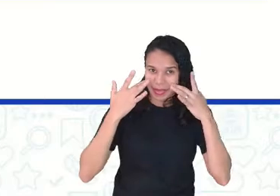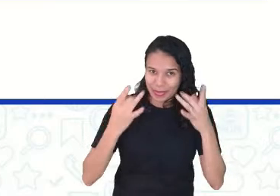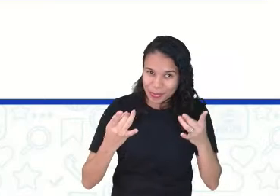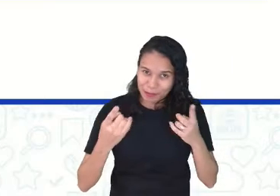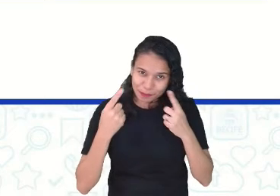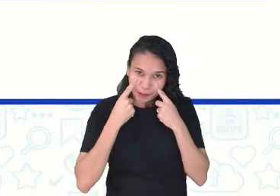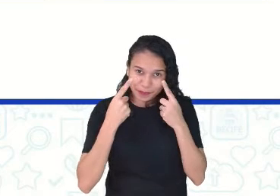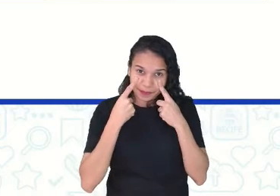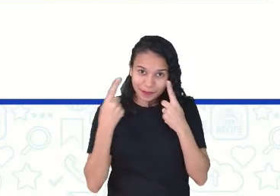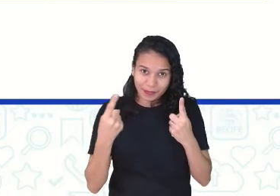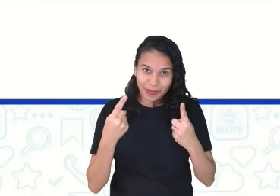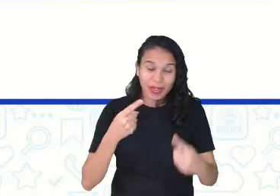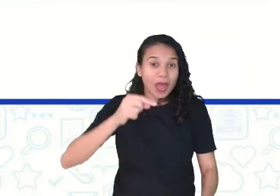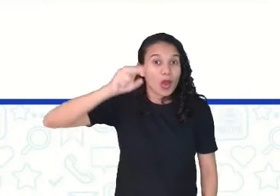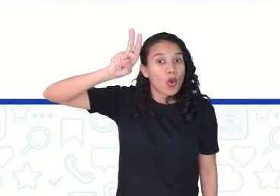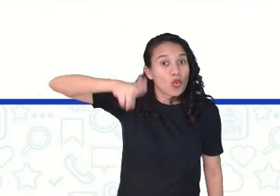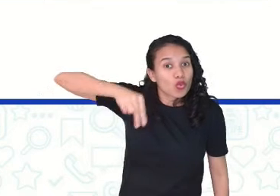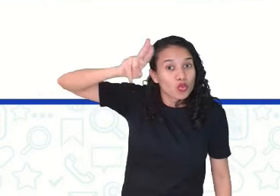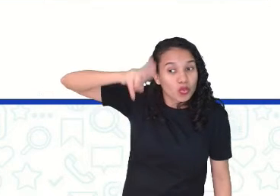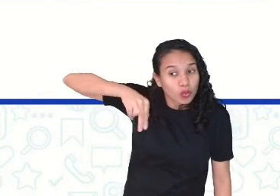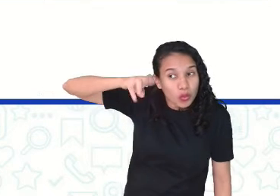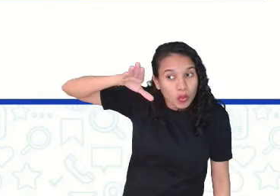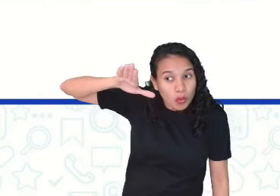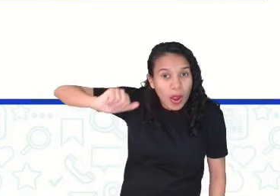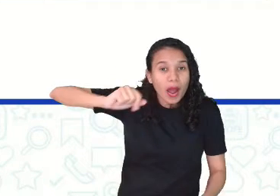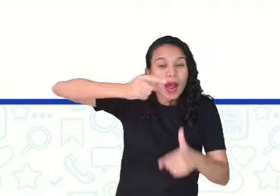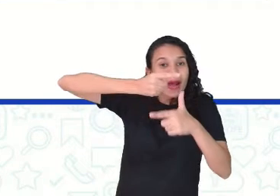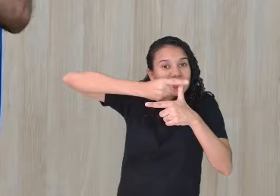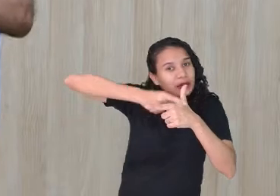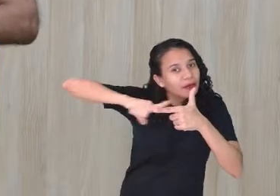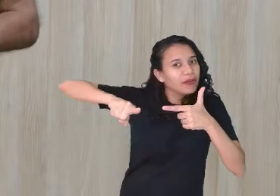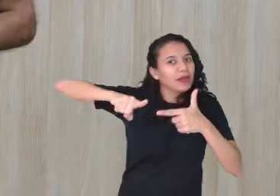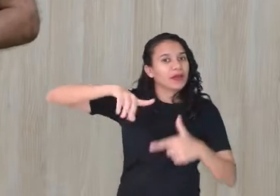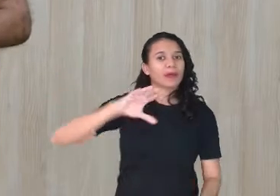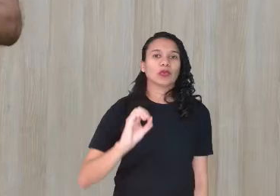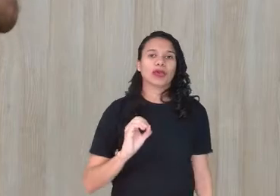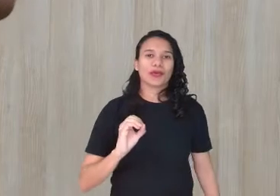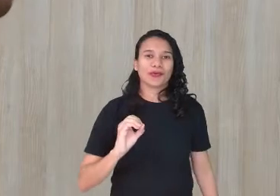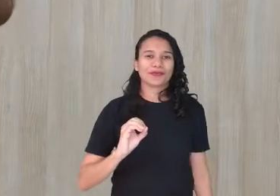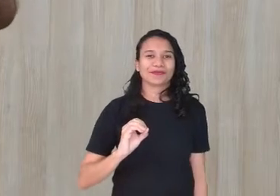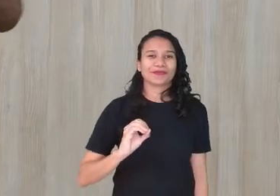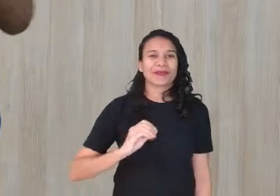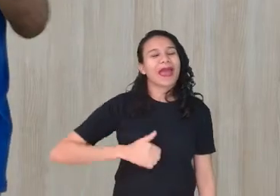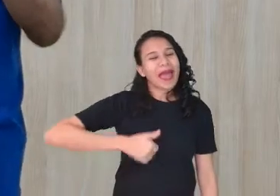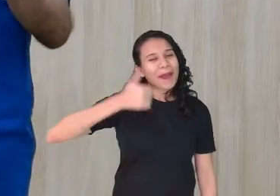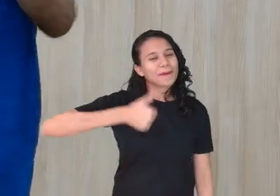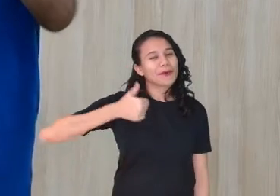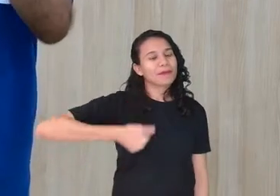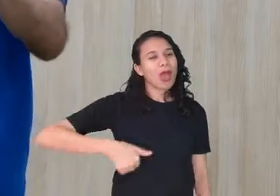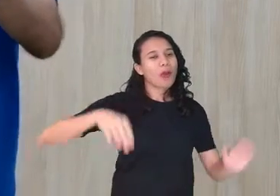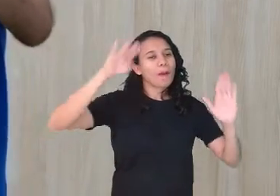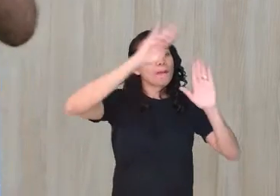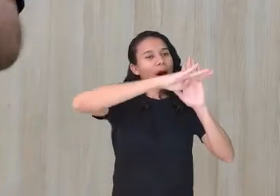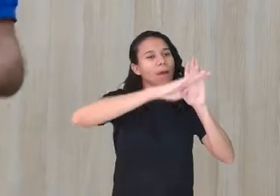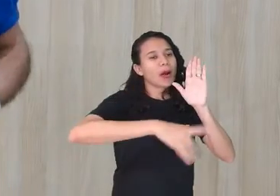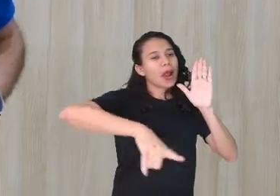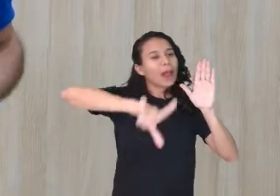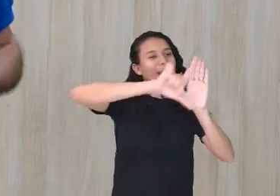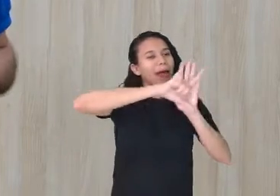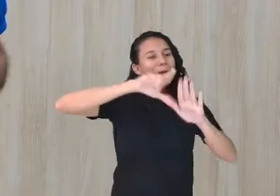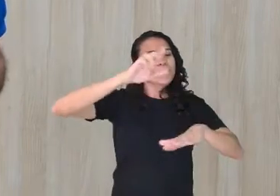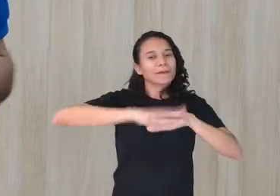ligar. Jamais dividirás por zero. Primeiro mandamento da